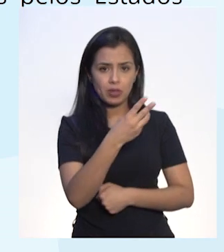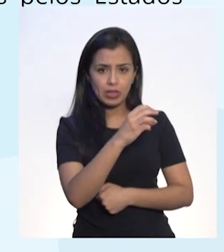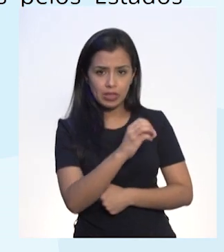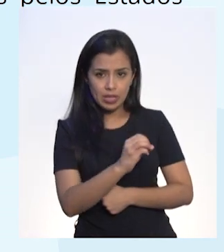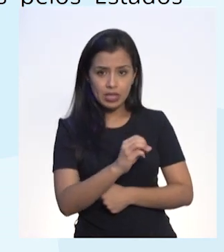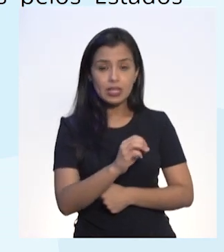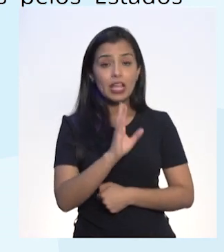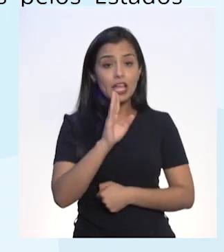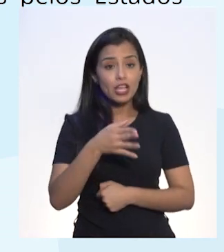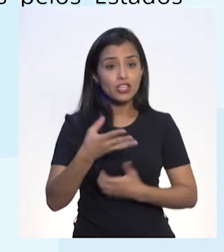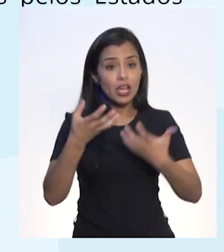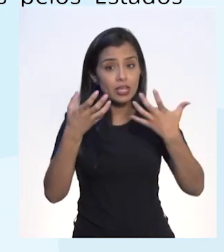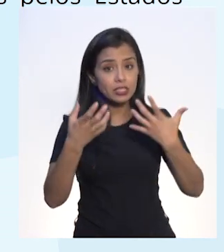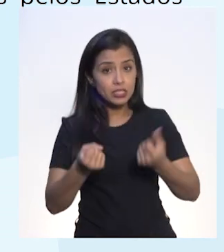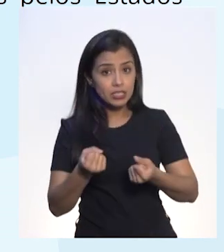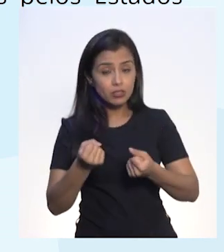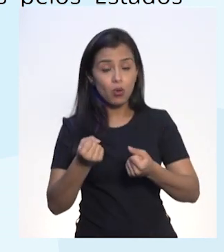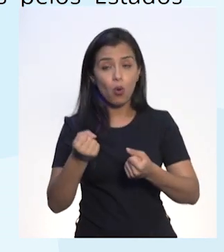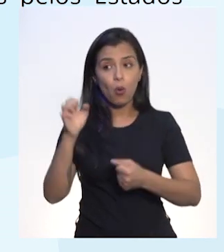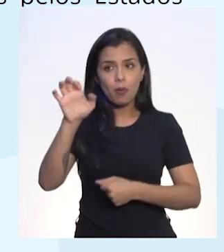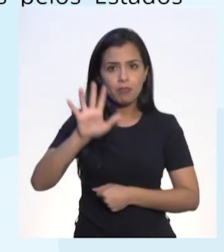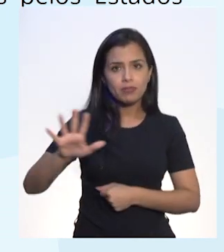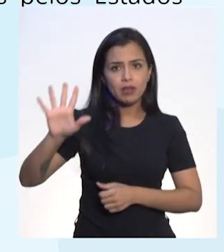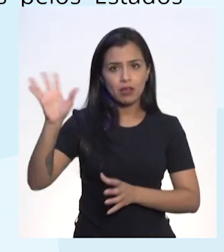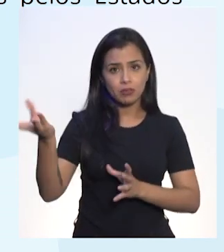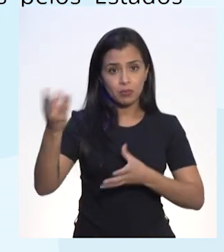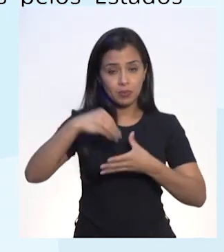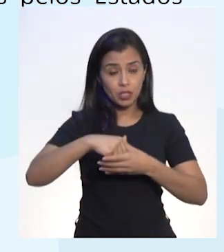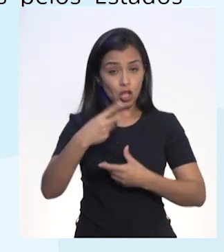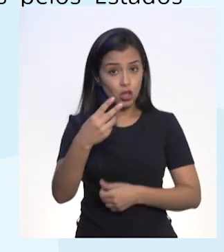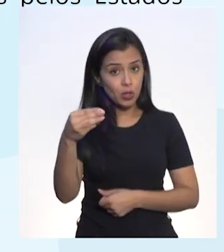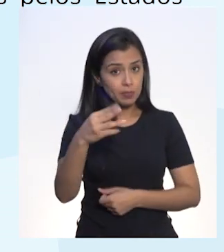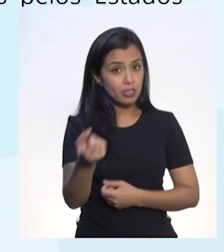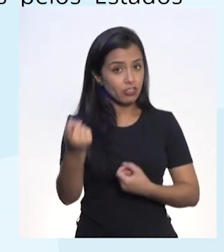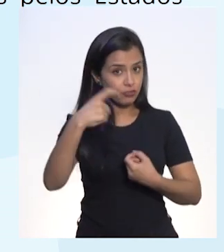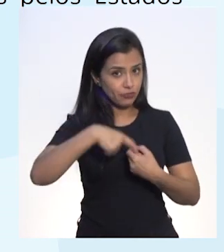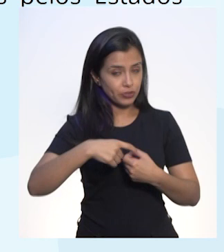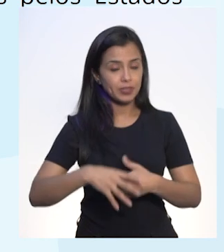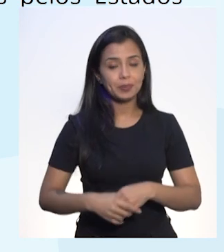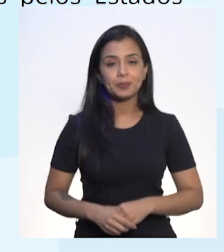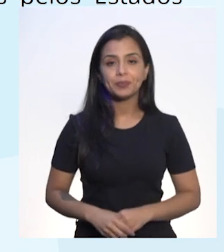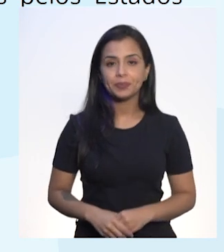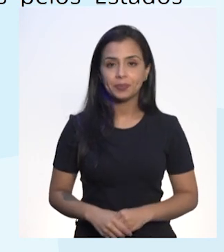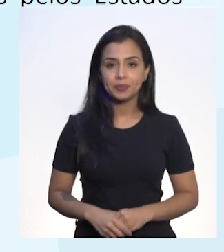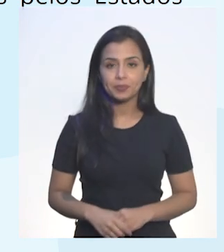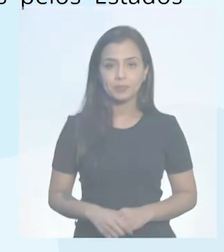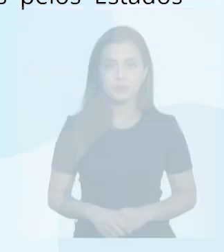foram adotadas pelos Estados-membros? Em 2 minutos, a gente volta.